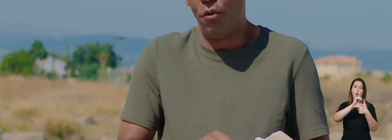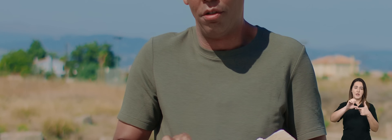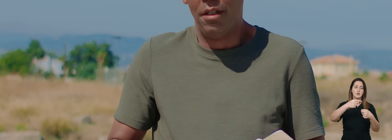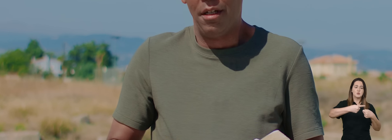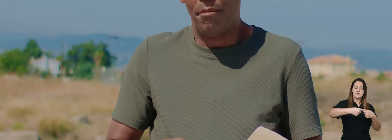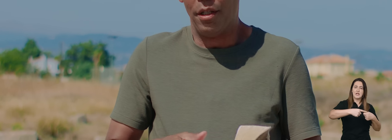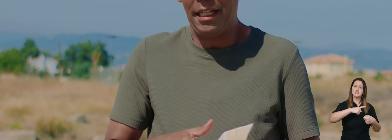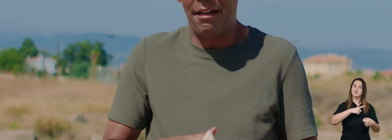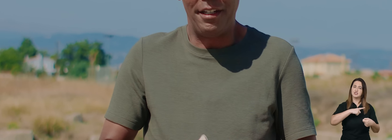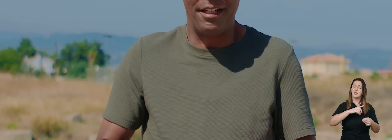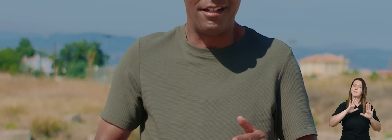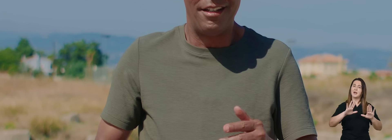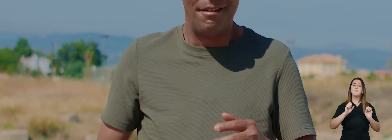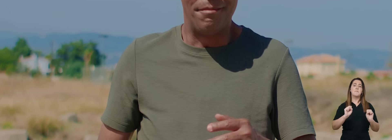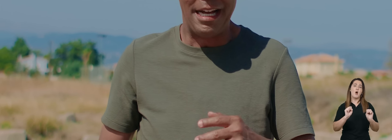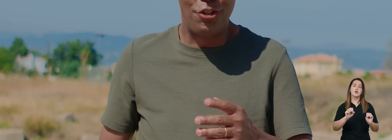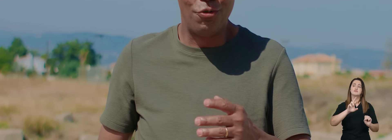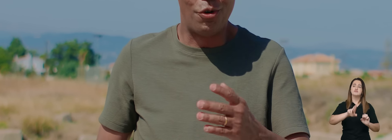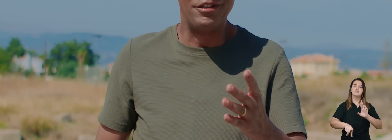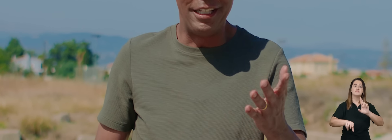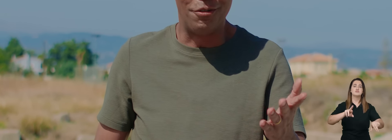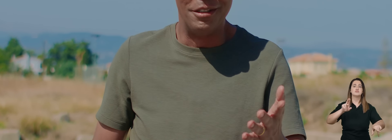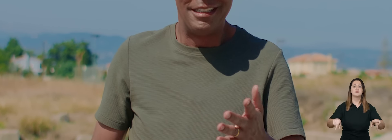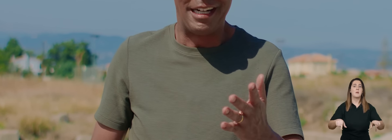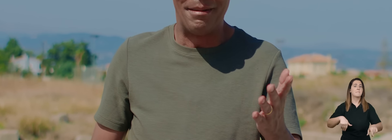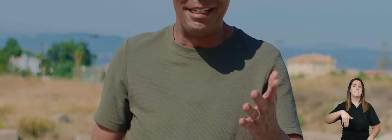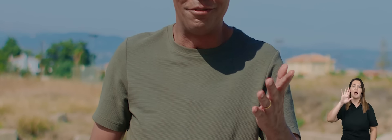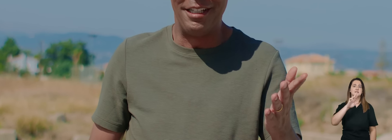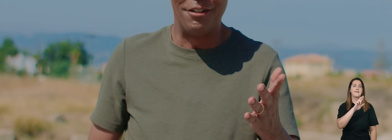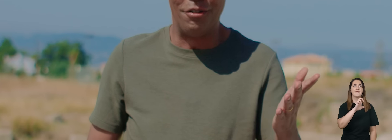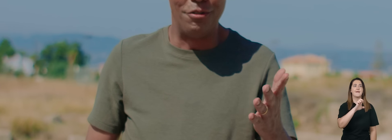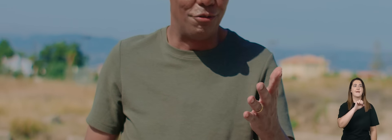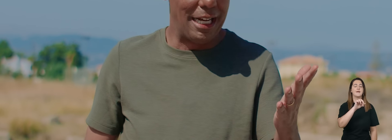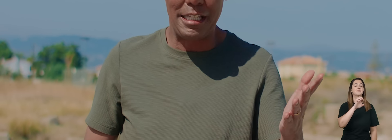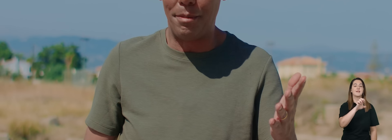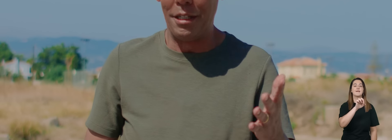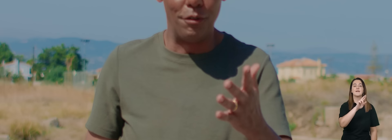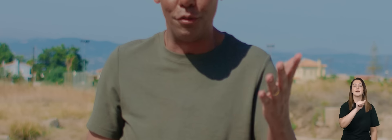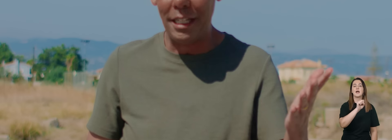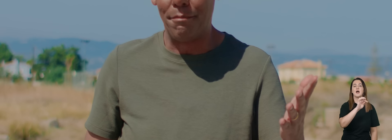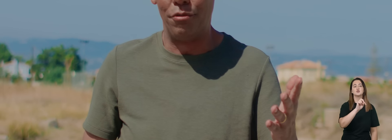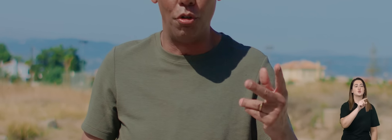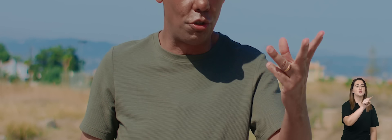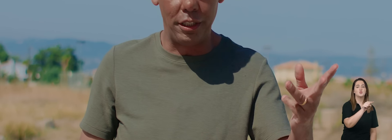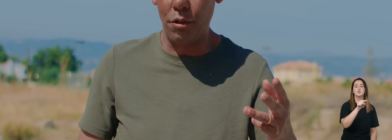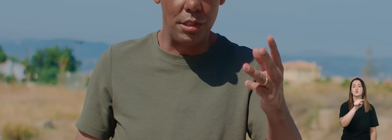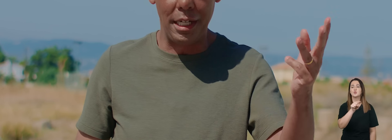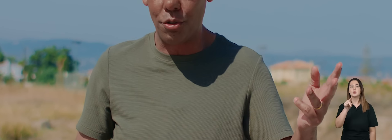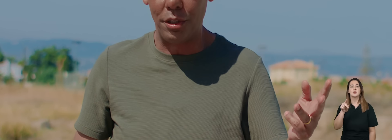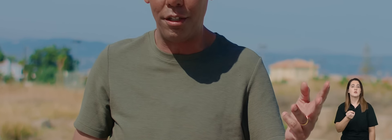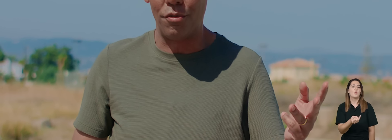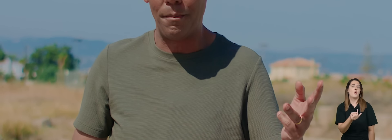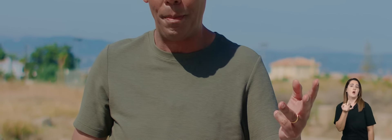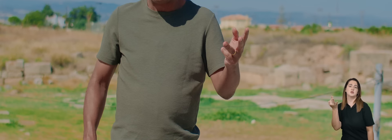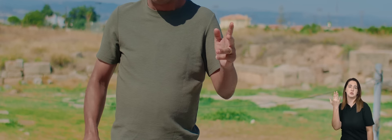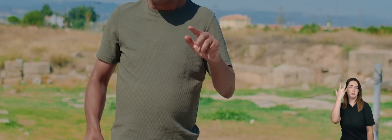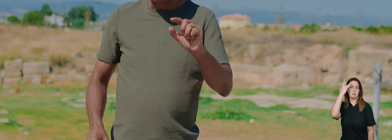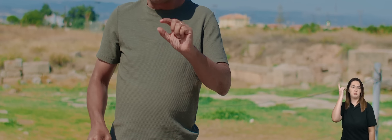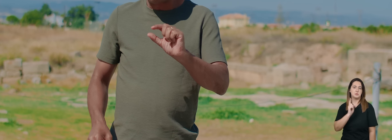mesmo falou, podem haver mais de um Rodrigo trabalhando ali no NASP ou na Novo Tempo, 2 Rodrigos, 3